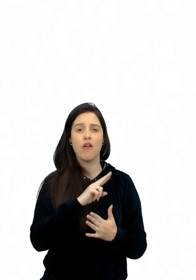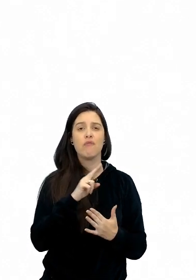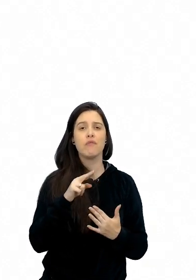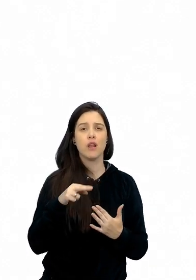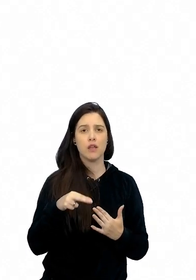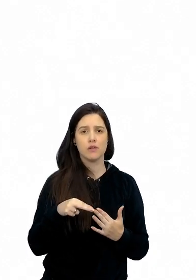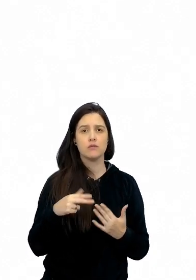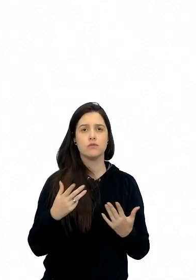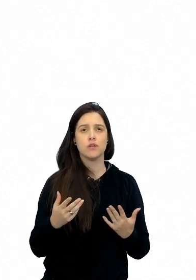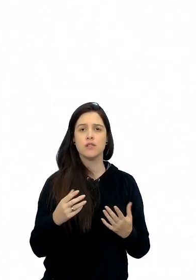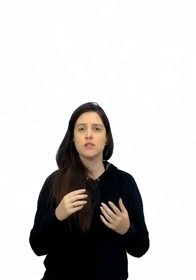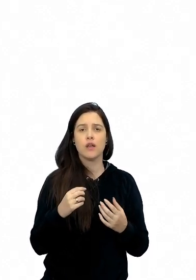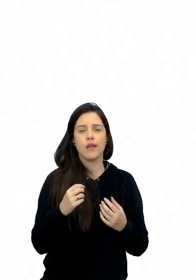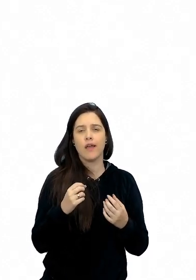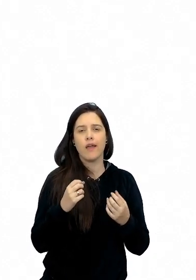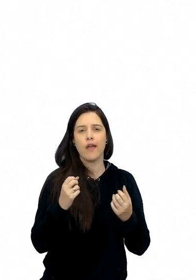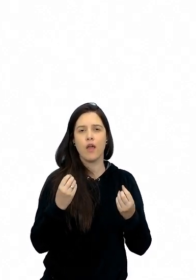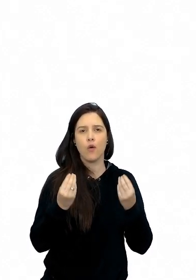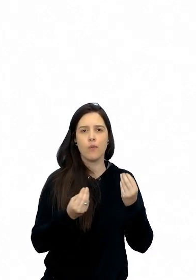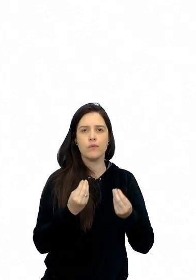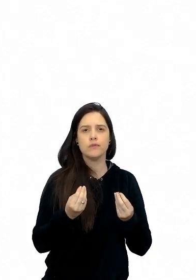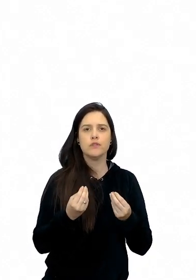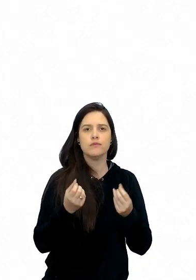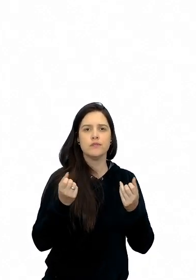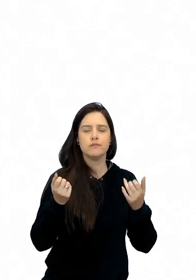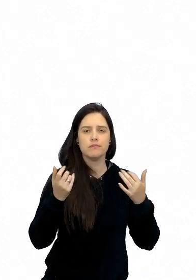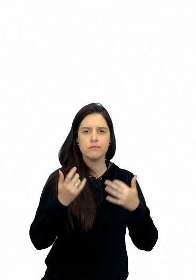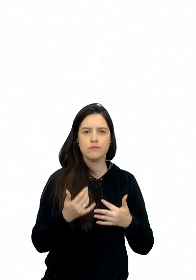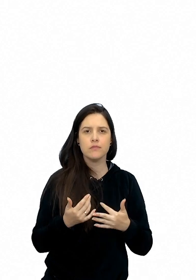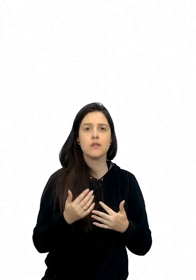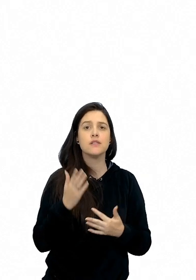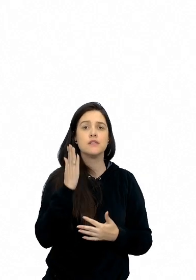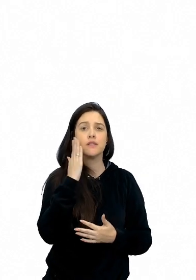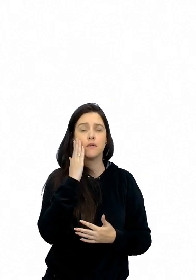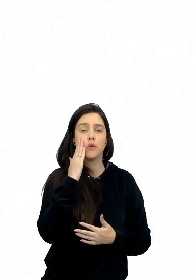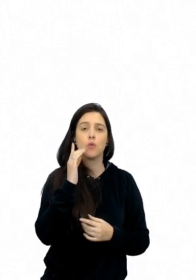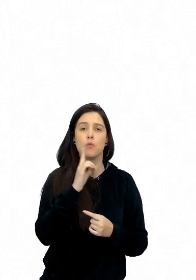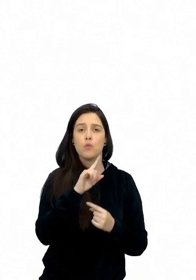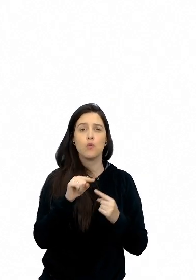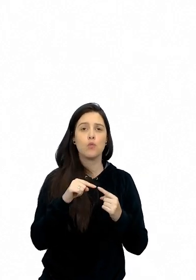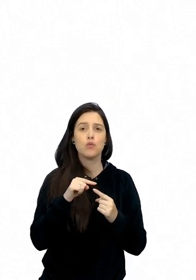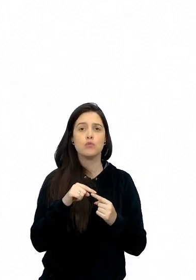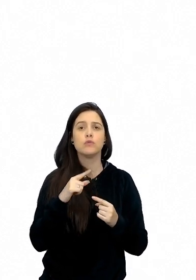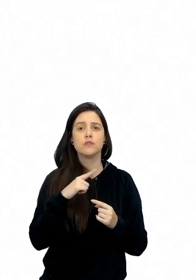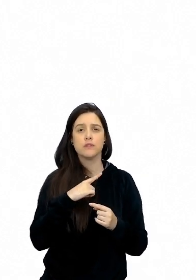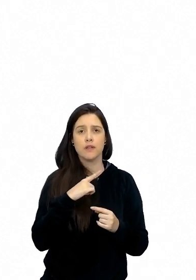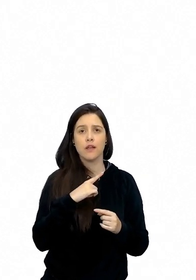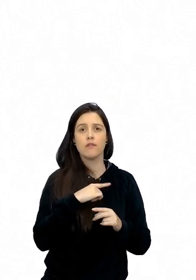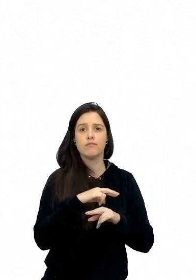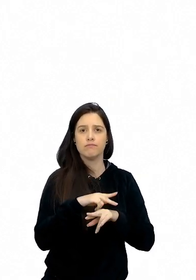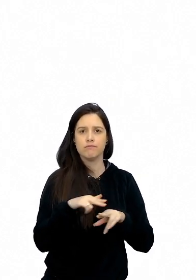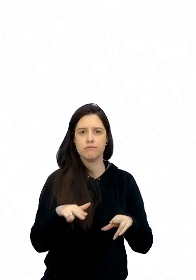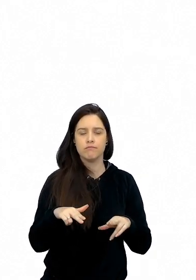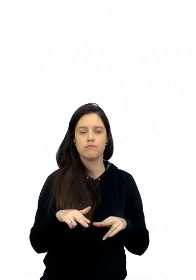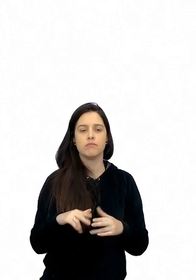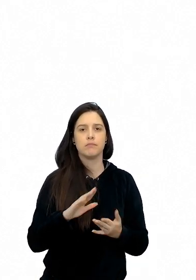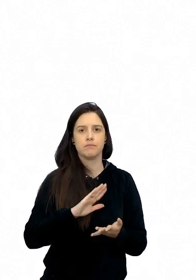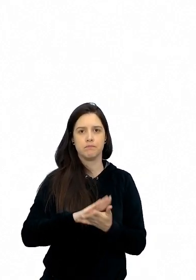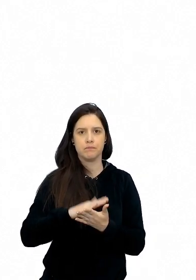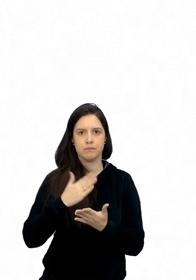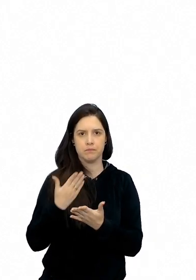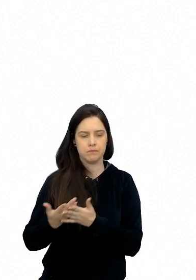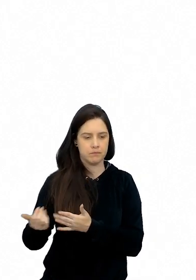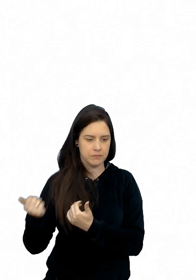letras. É como se eu tivesse, para cada um desses aqui que está sendo pedido, eles têm um nome. Então, eu tenho o ângulo